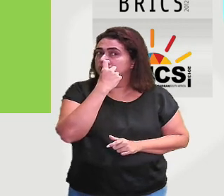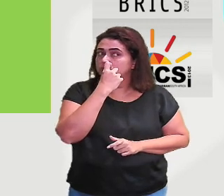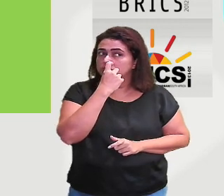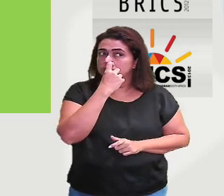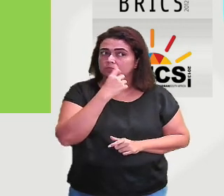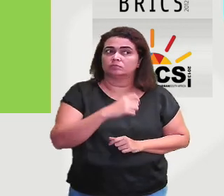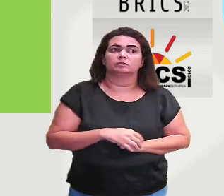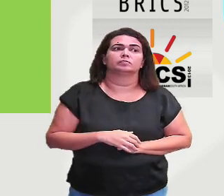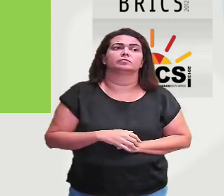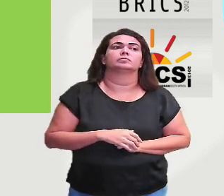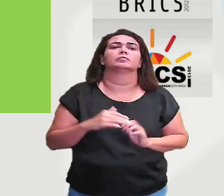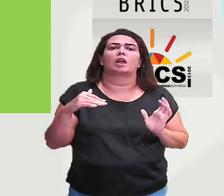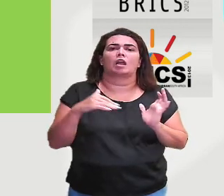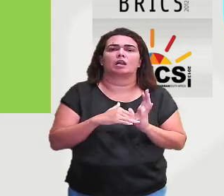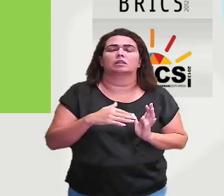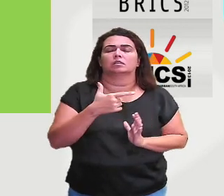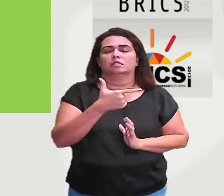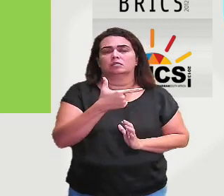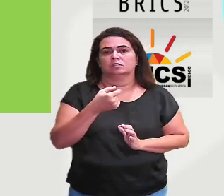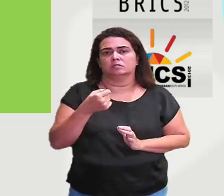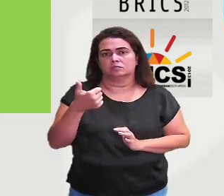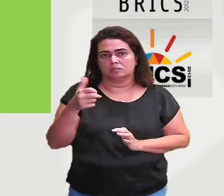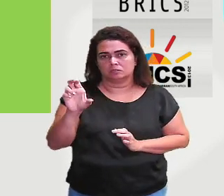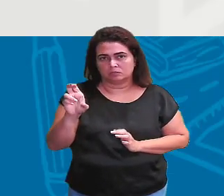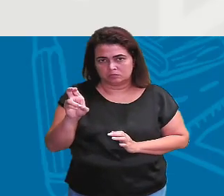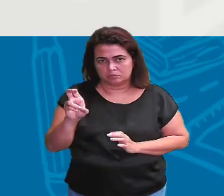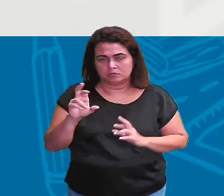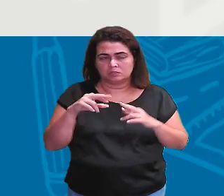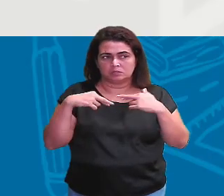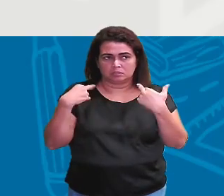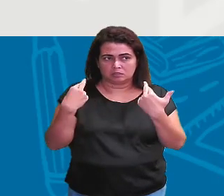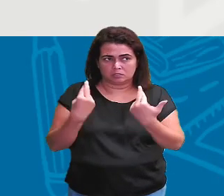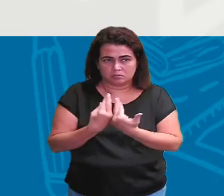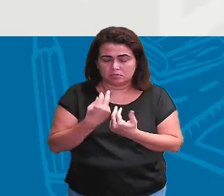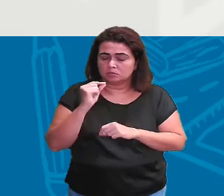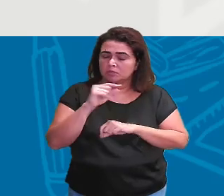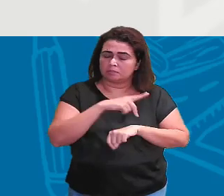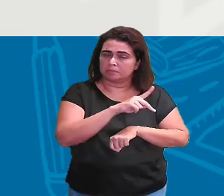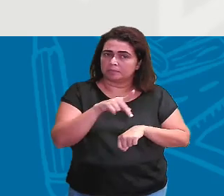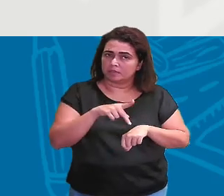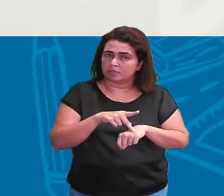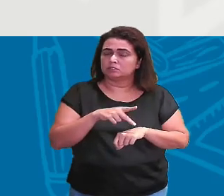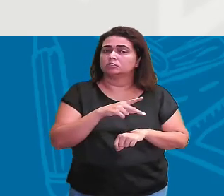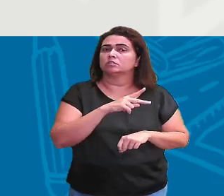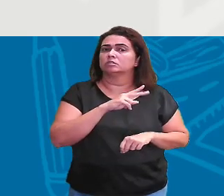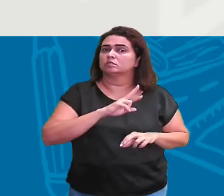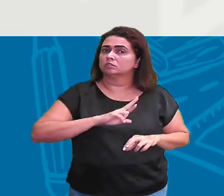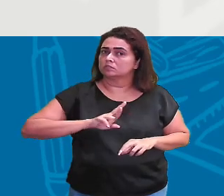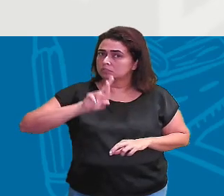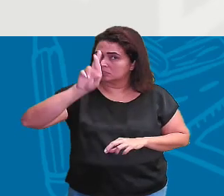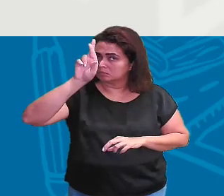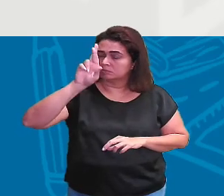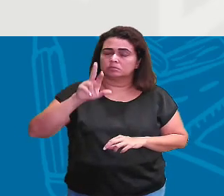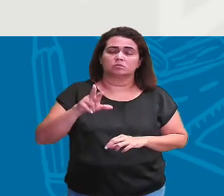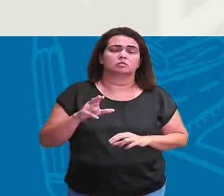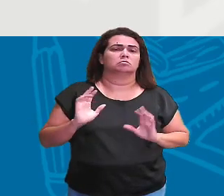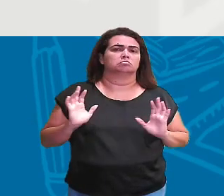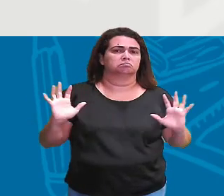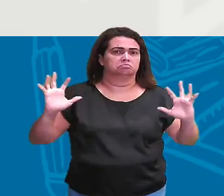na Rússia, em 2015. Então, a partir do momento que eles perceberam, né, essas economias emergentes, elas perceberam